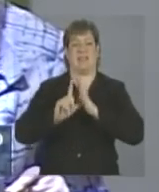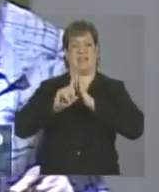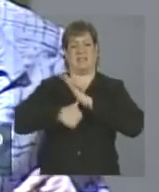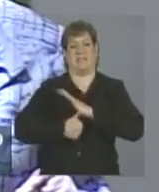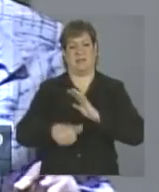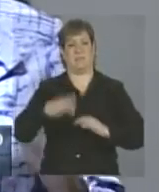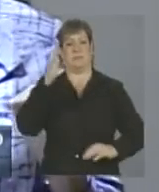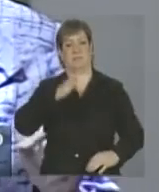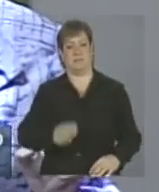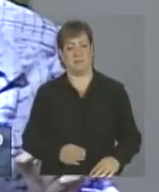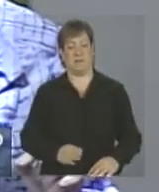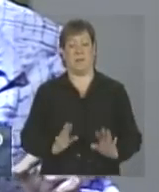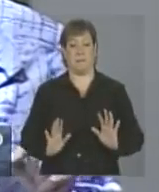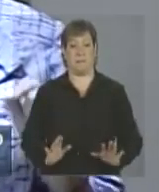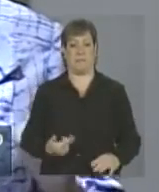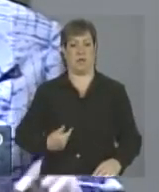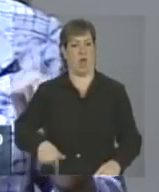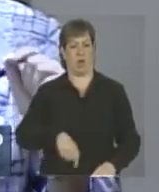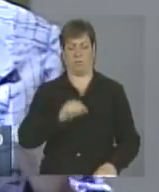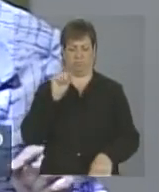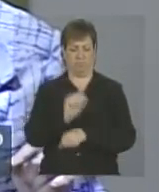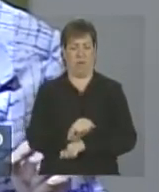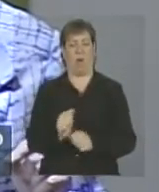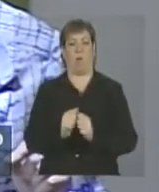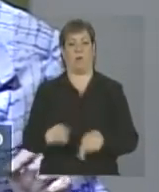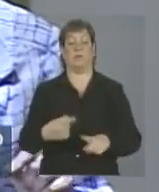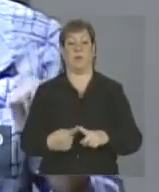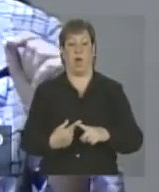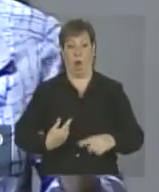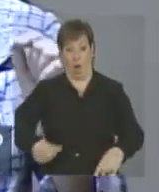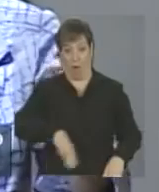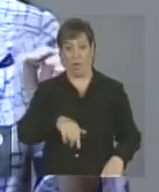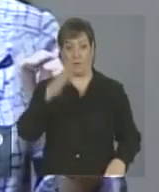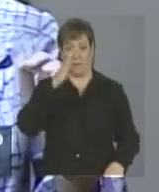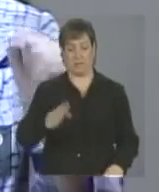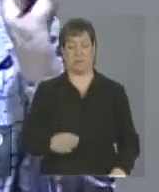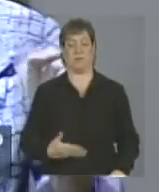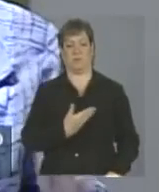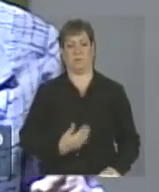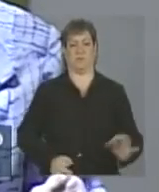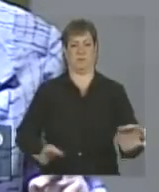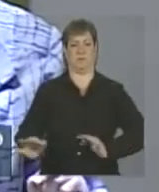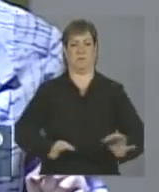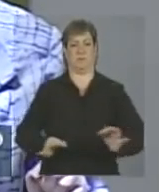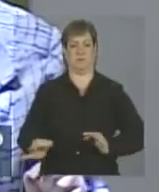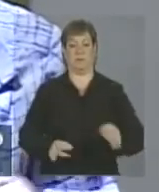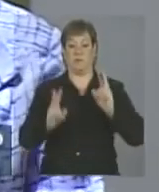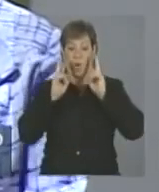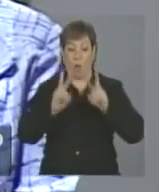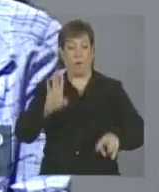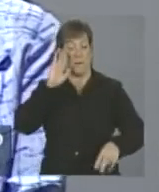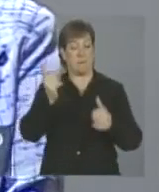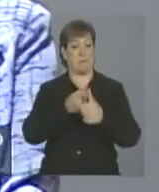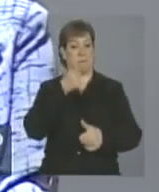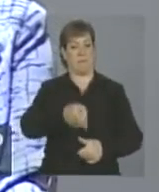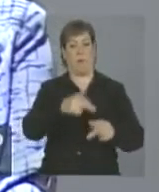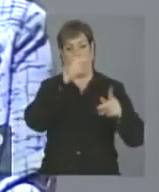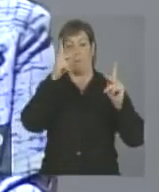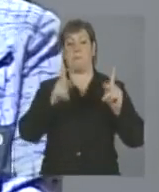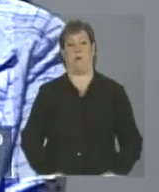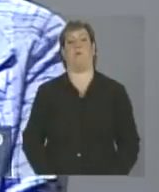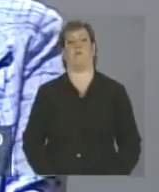porque nós não governamos sem olhar o nosso povo. Um